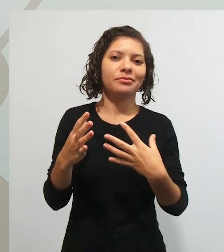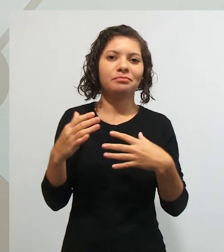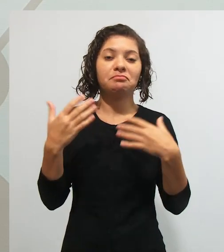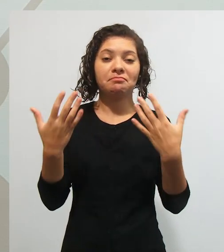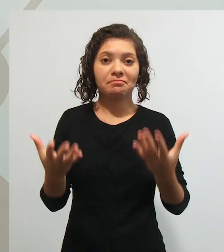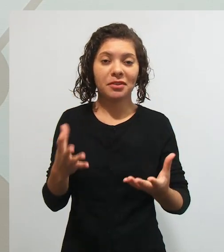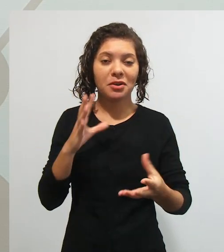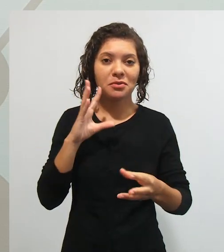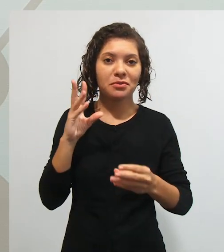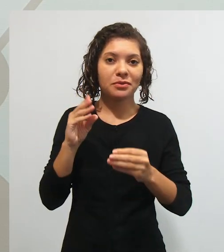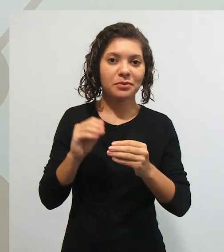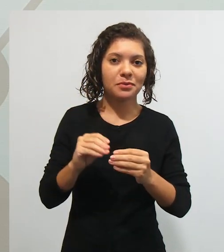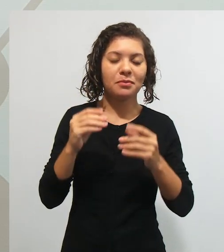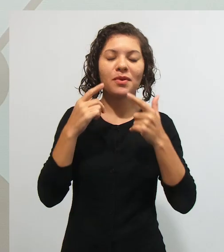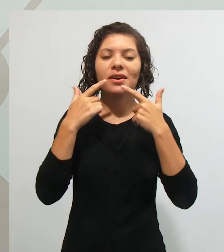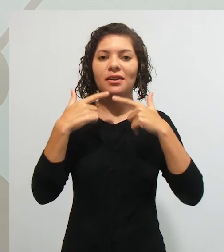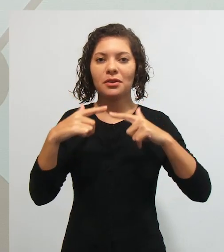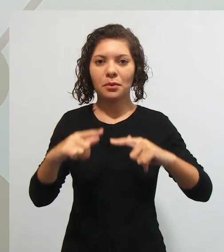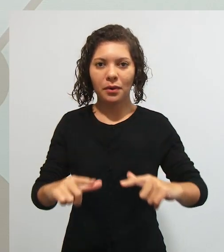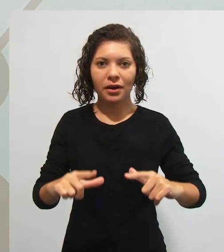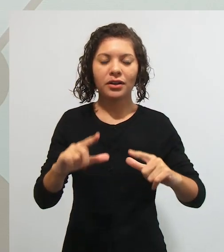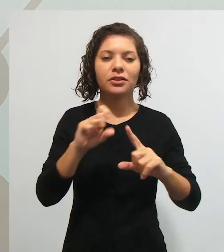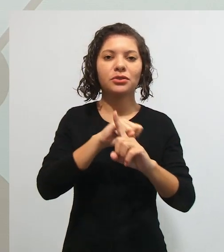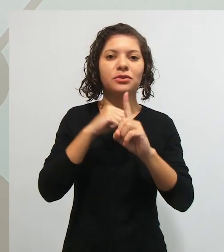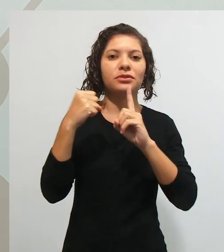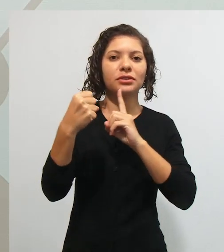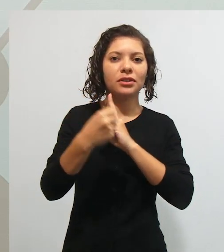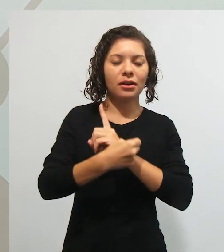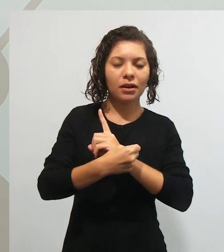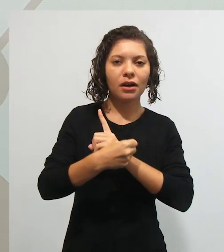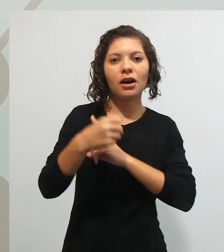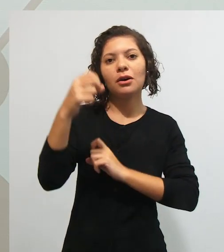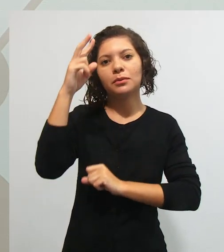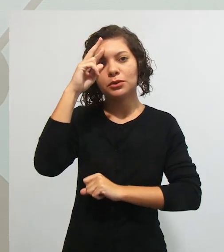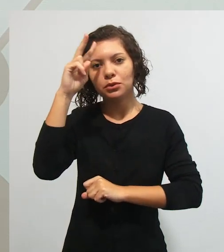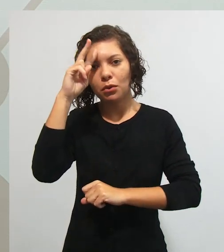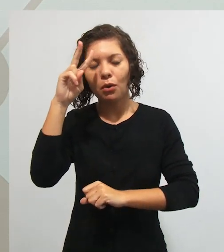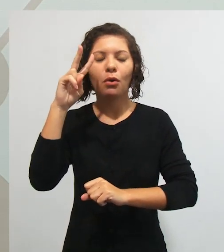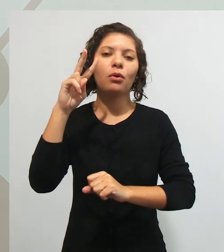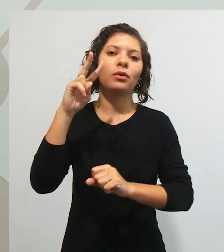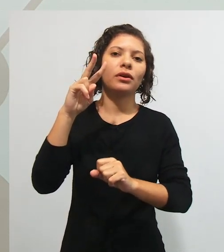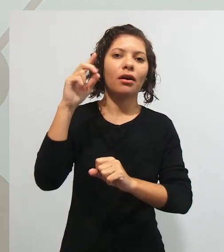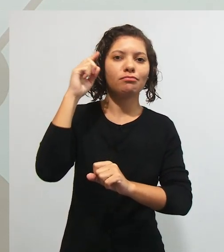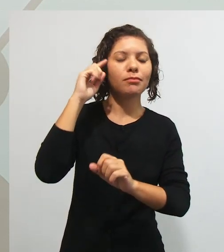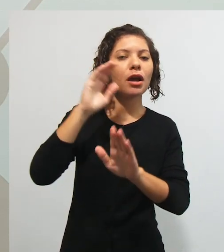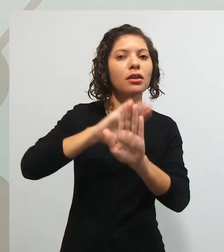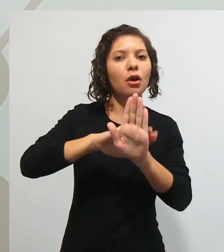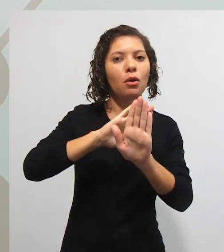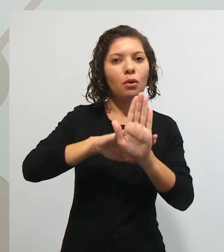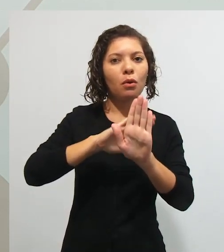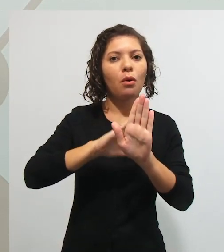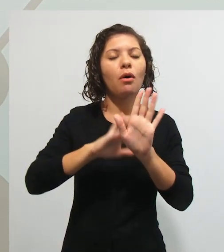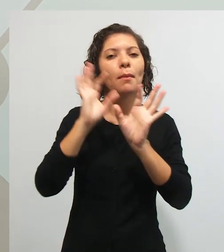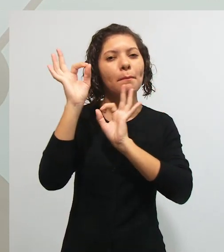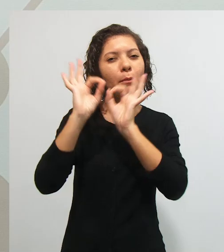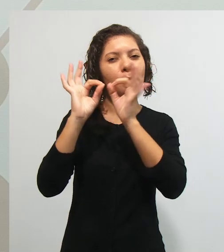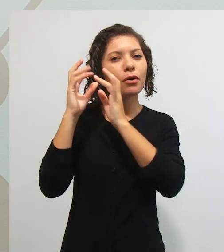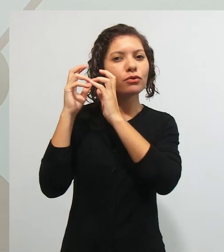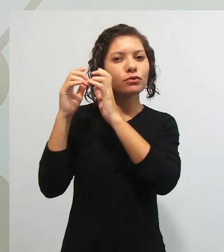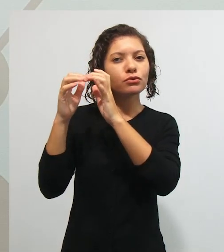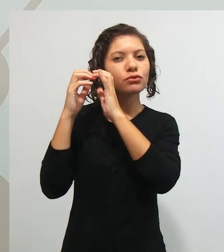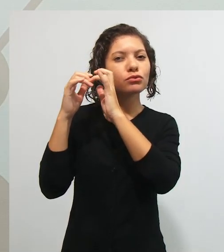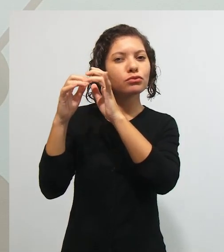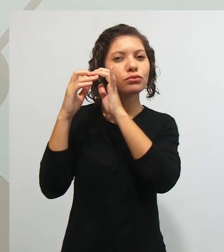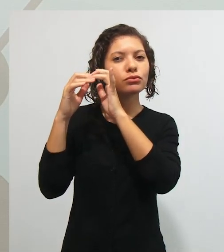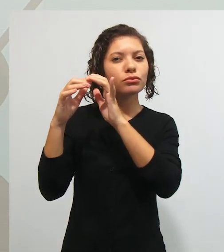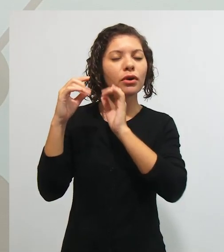a linguagem social, cultural, histórica, ideológica organiza o pensamento e,